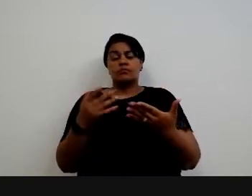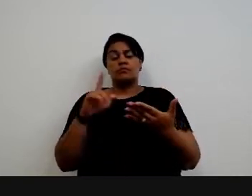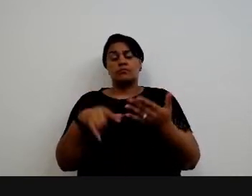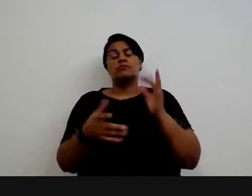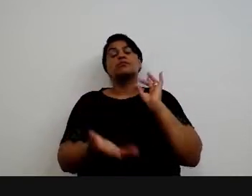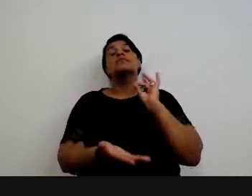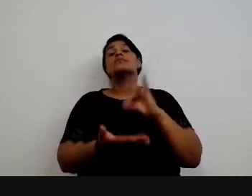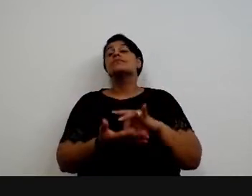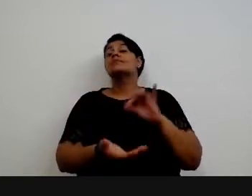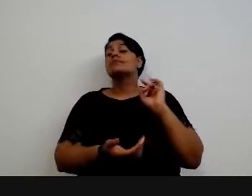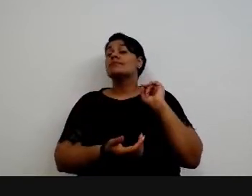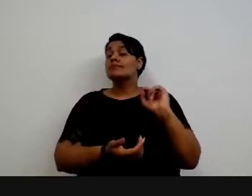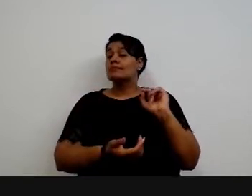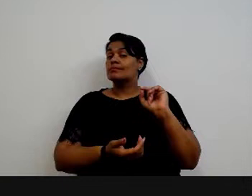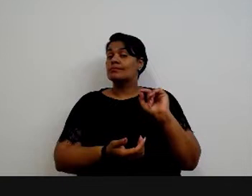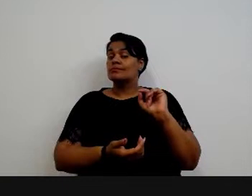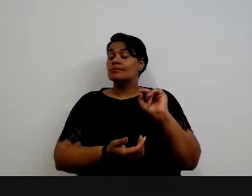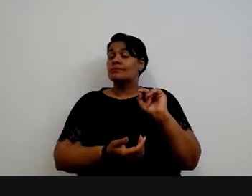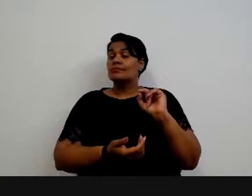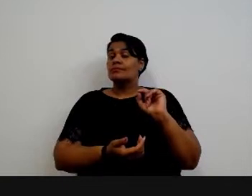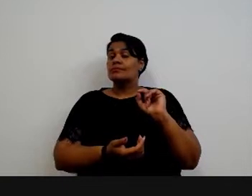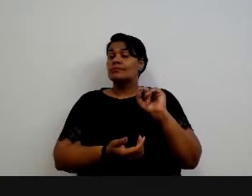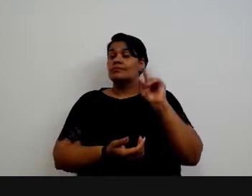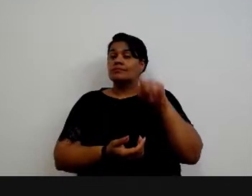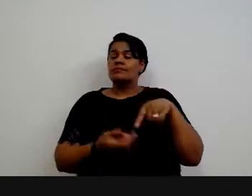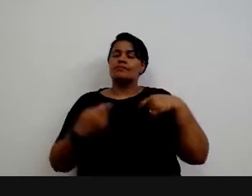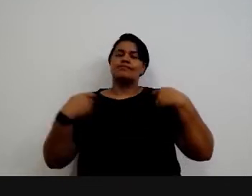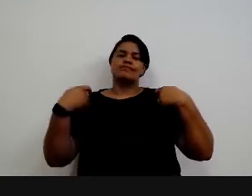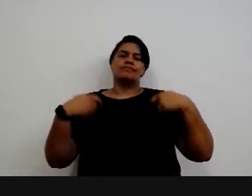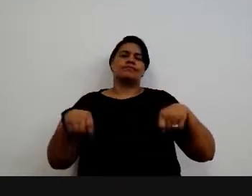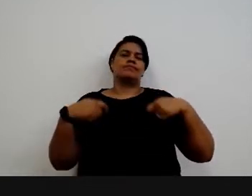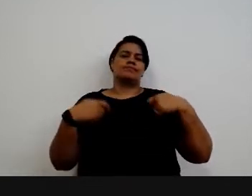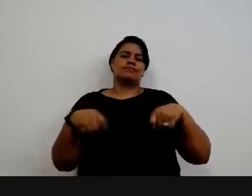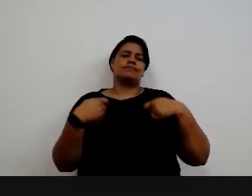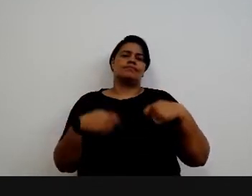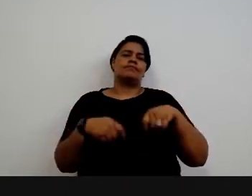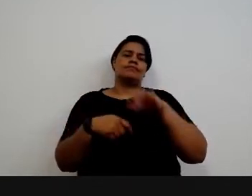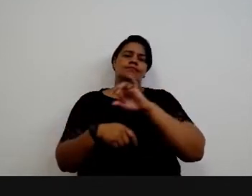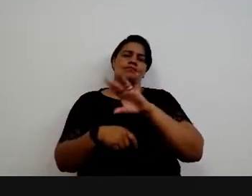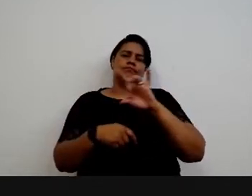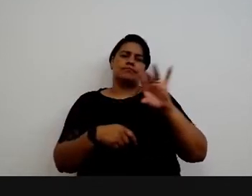só reforça a necessidade